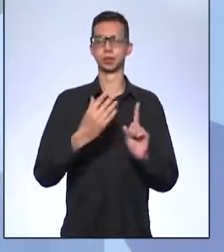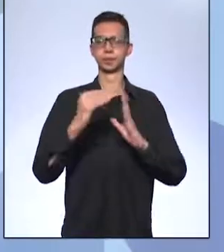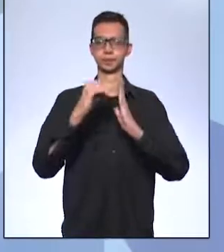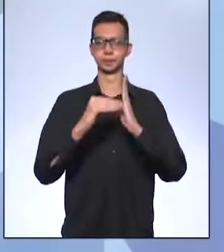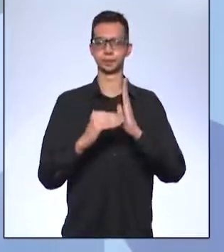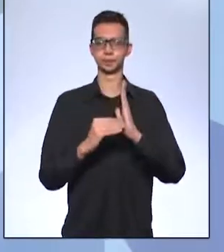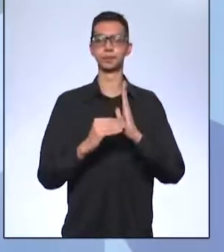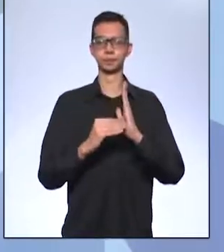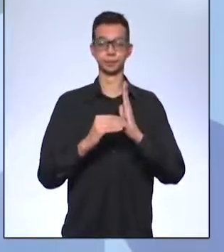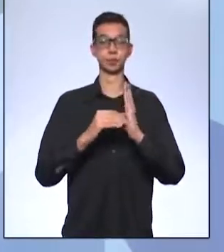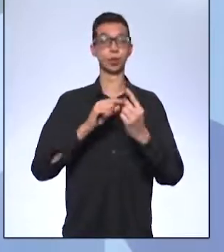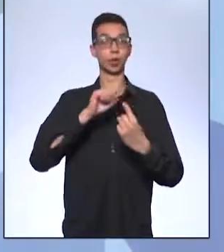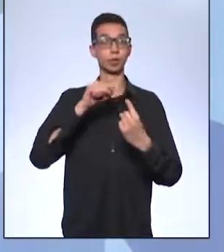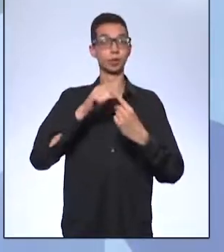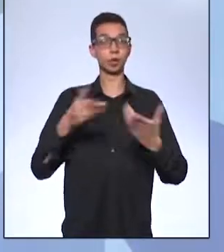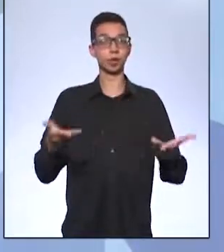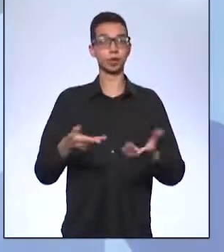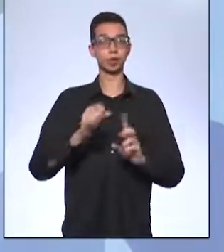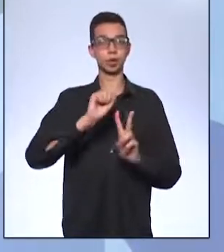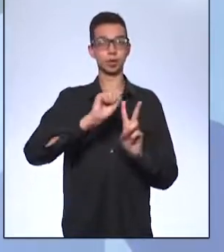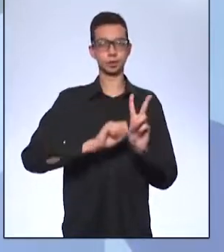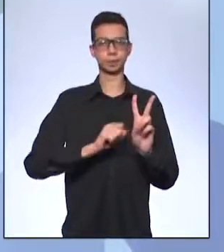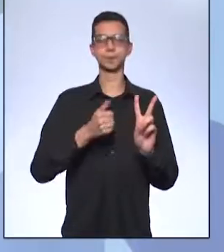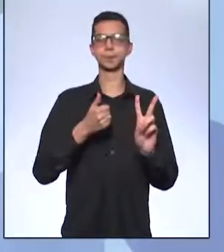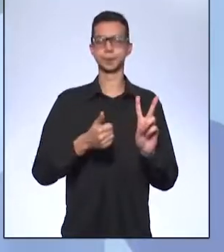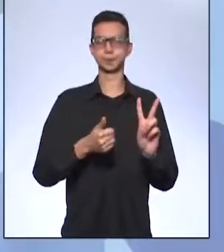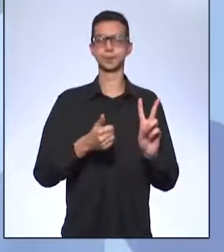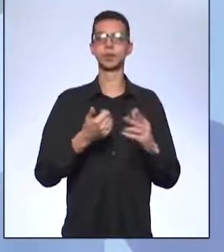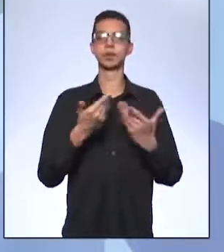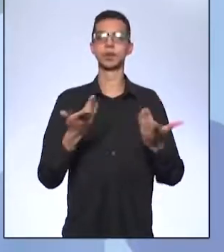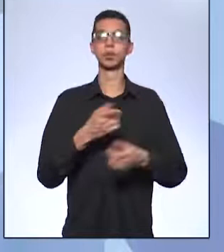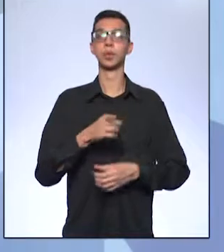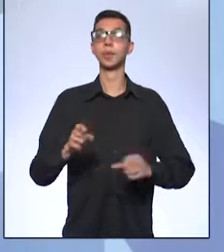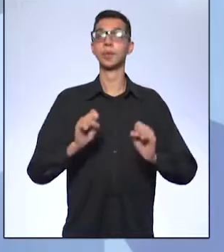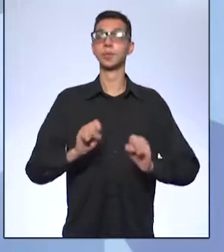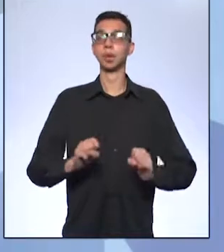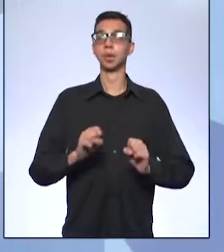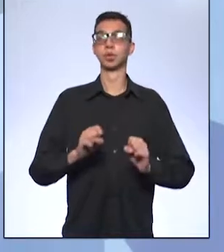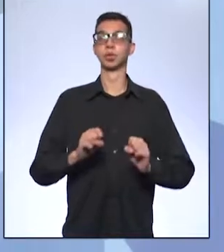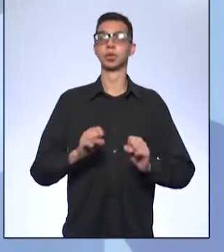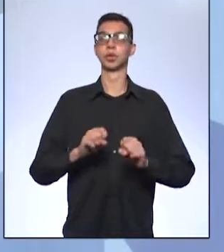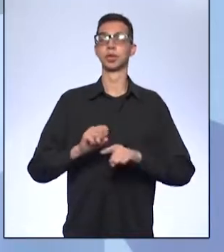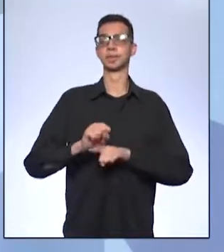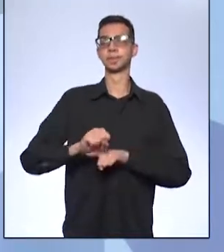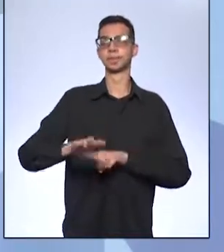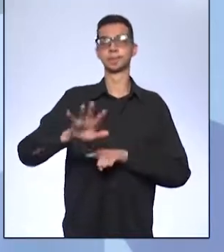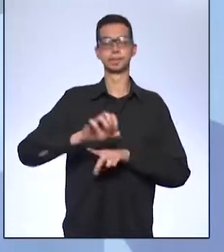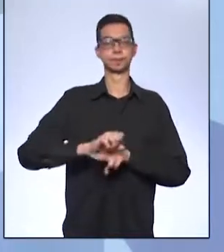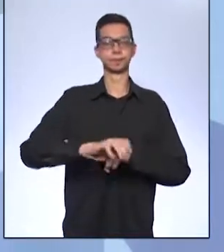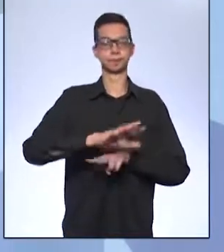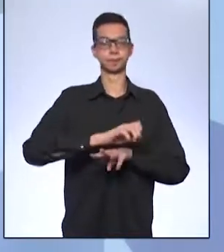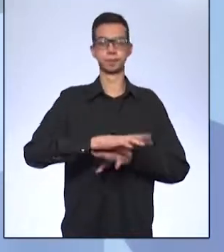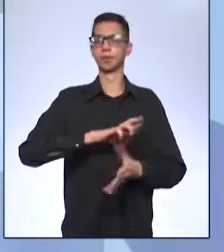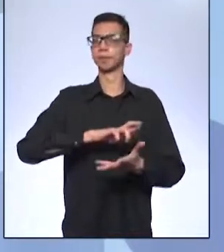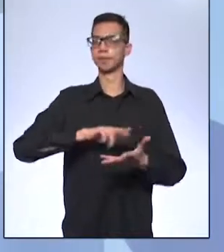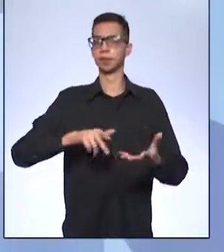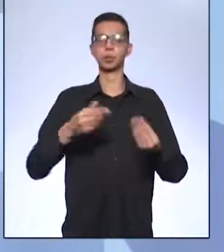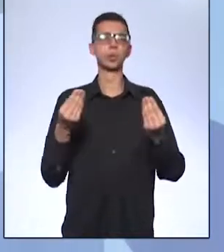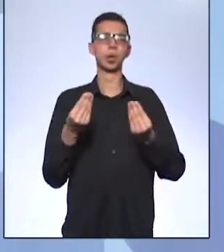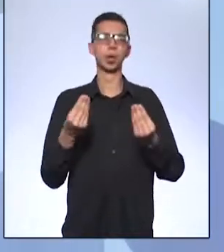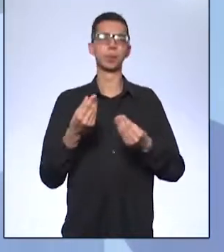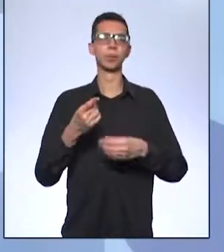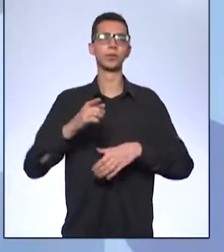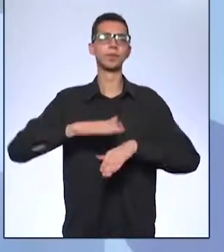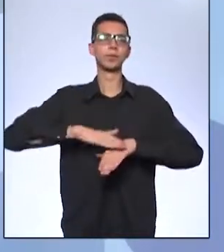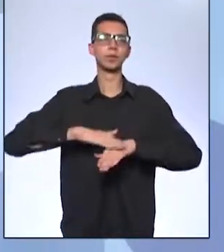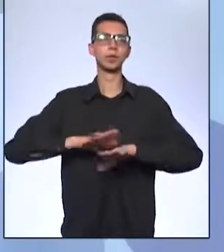é How can we save energy? E aí vocês podem fazer o quê? Vocês podem compartilhar com a gente de várias maneiras. Como é que você vai fazer um trabalho desses